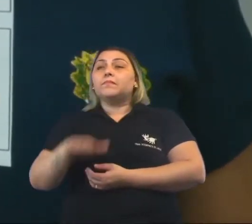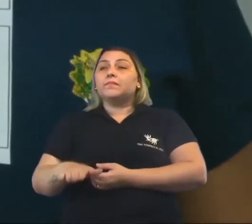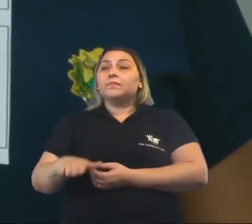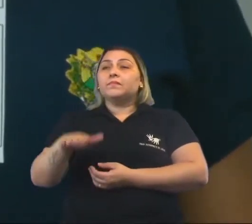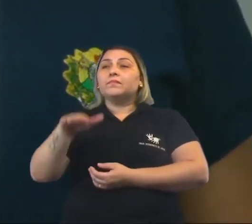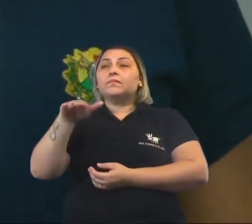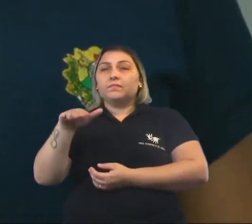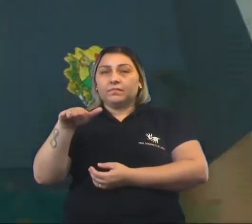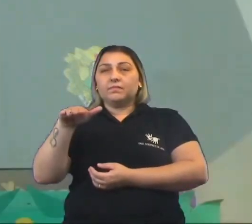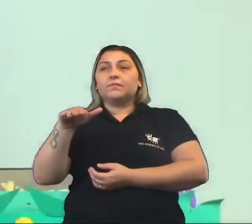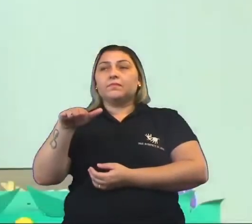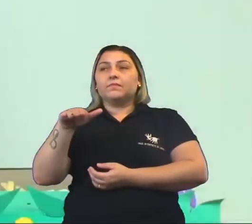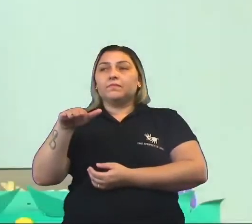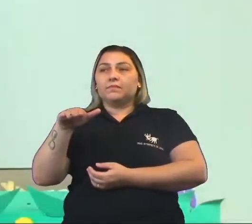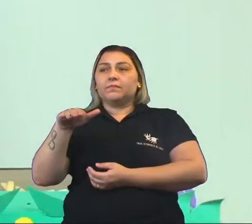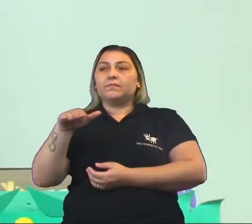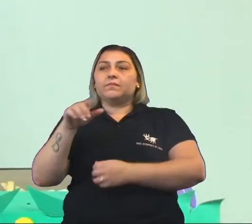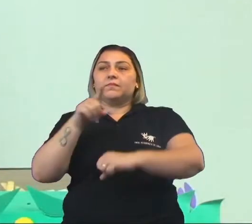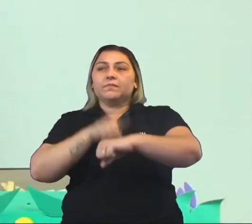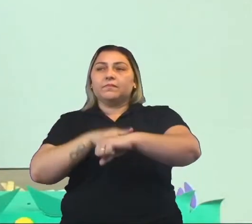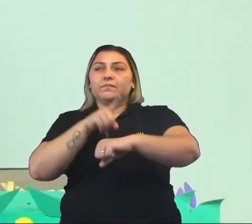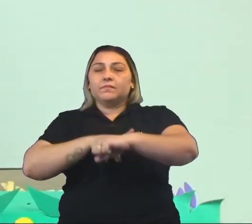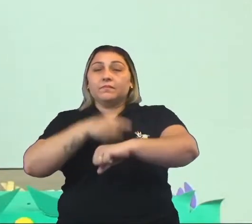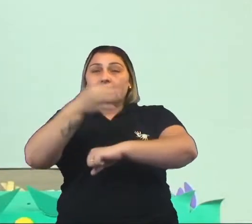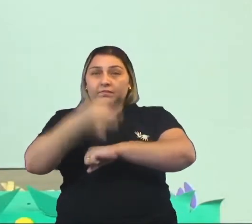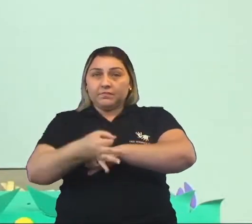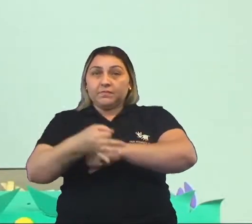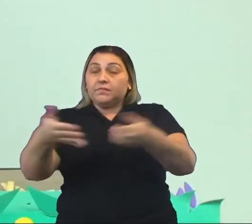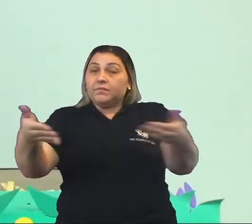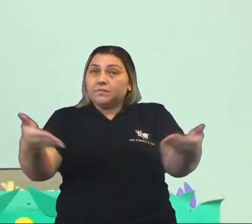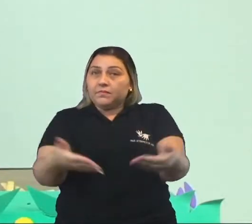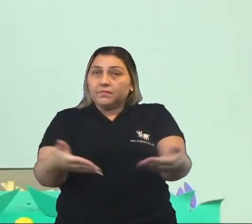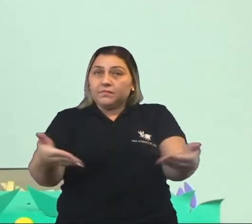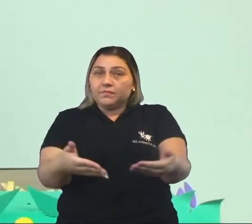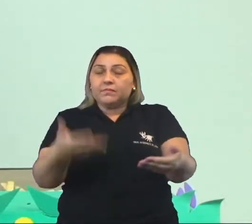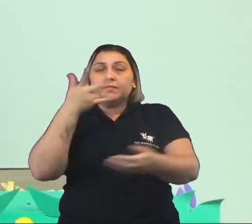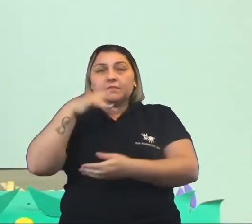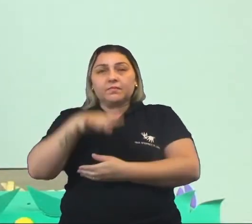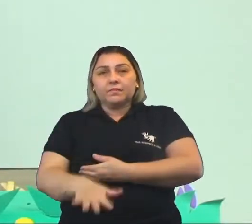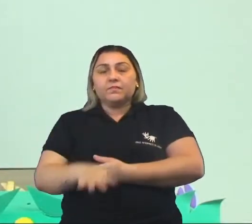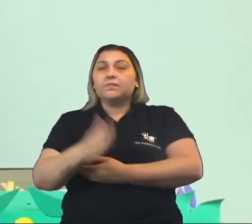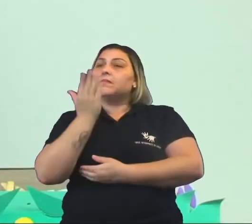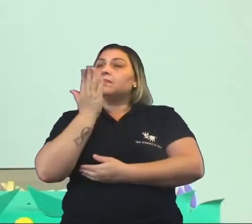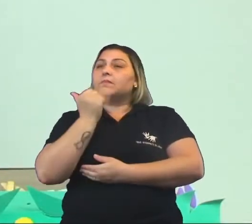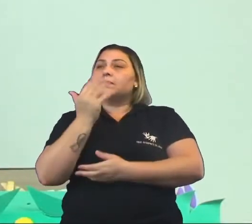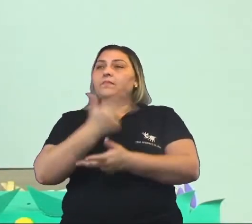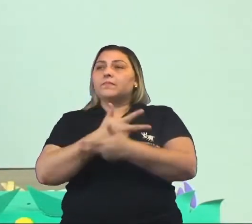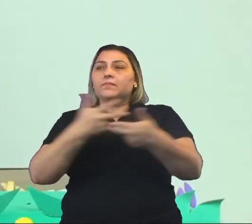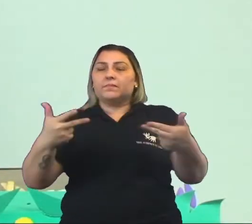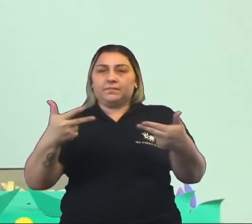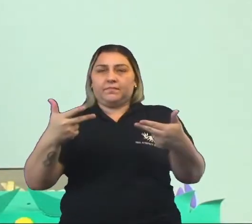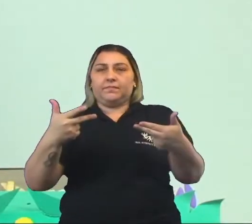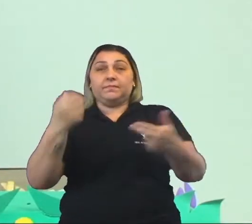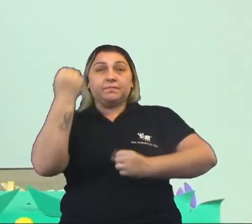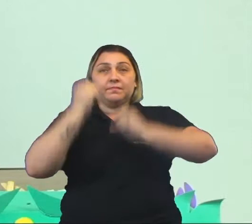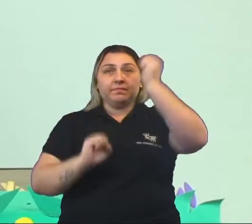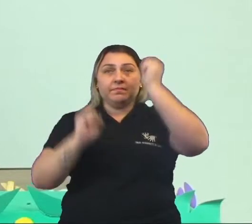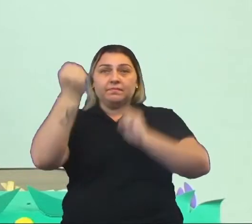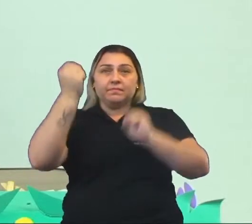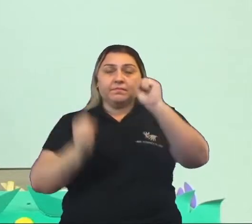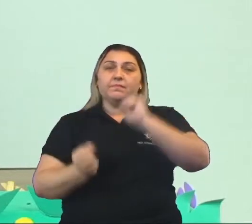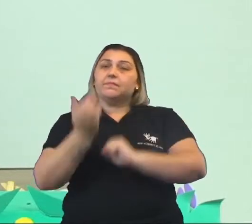e se desenvolviam no seu tempo certo. Hoje em dia, crianças, os alimentos, as indústrias